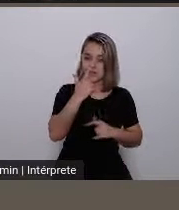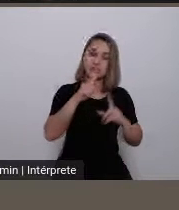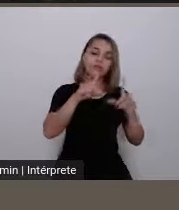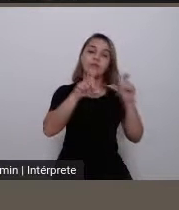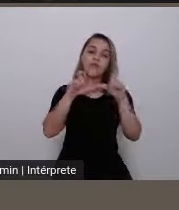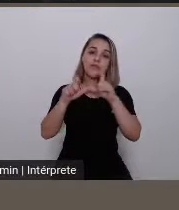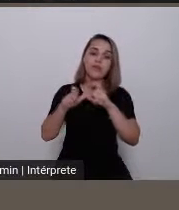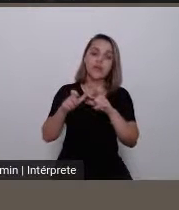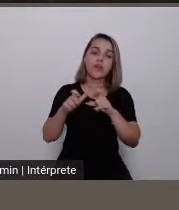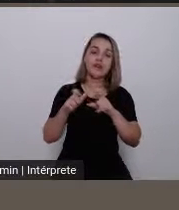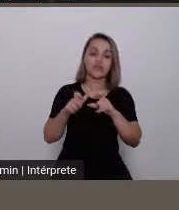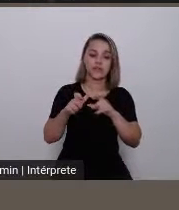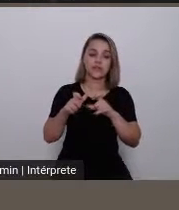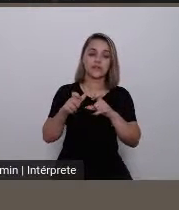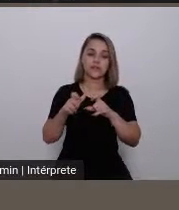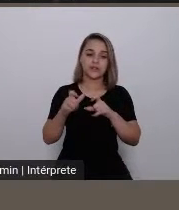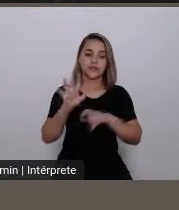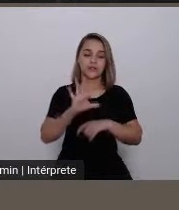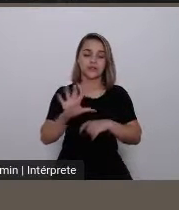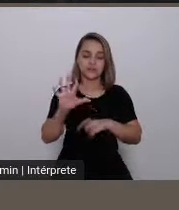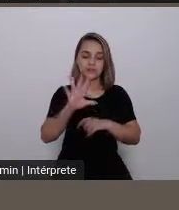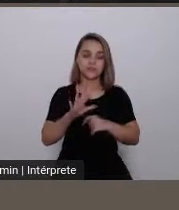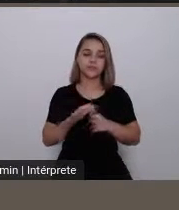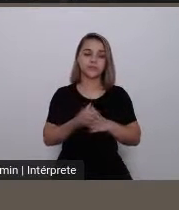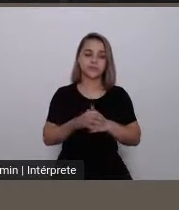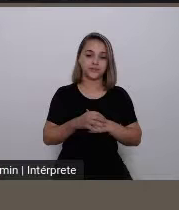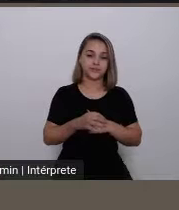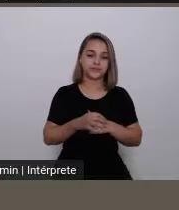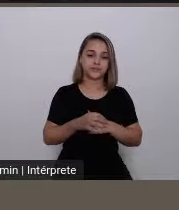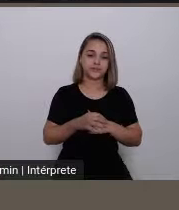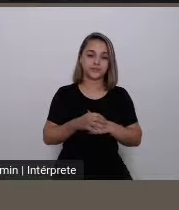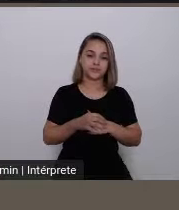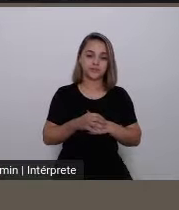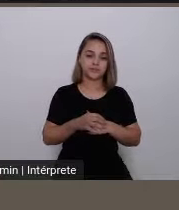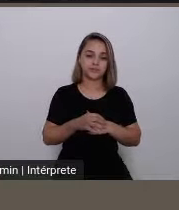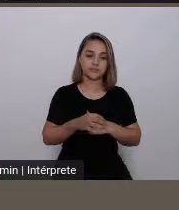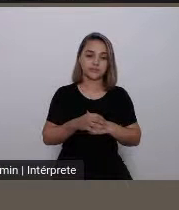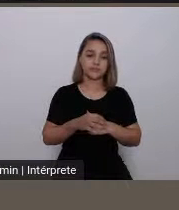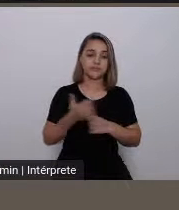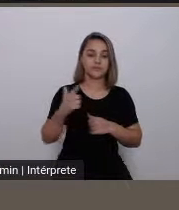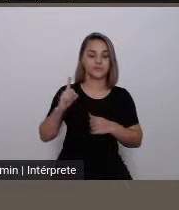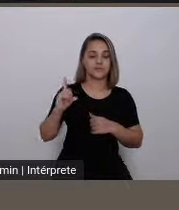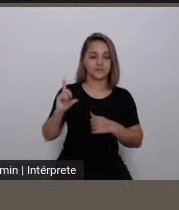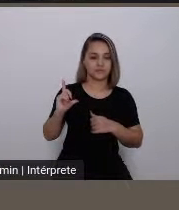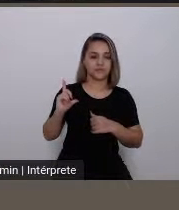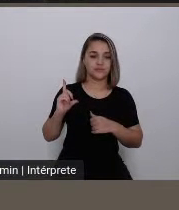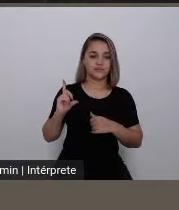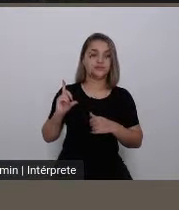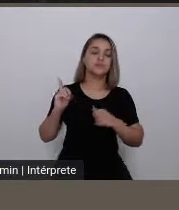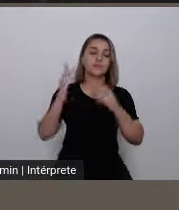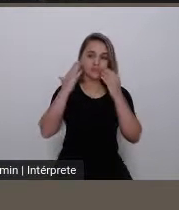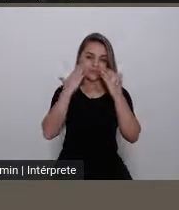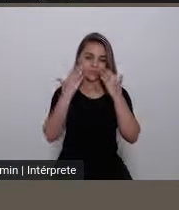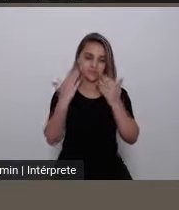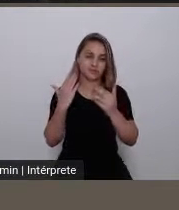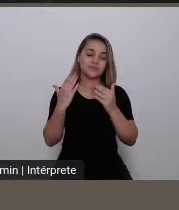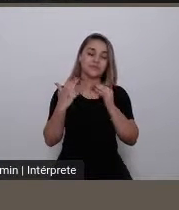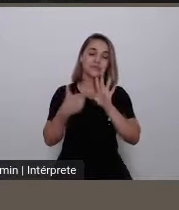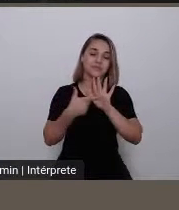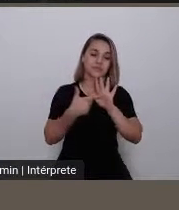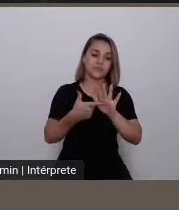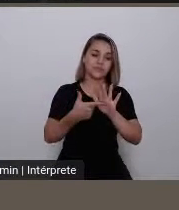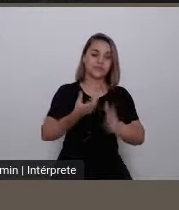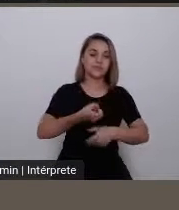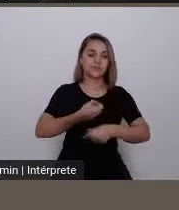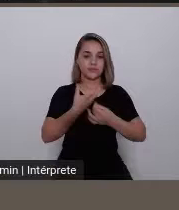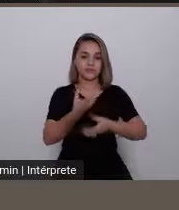fotográficas e com a experiência de ser fotografado. Mas antes da gente ver, eu vou mostrar aqui um poema e um trecho